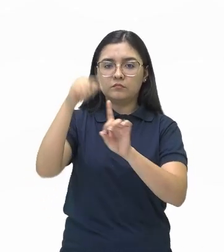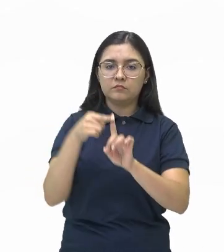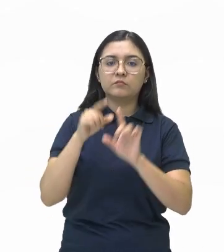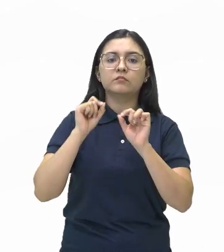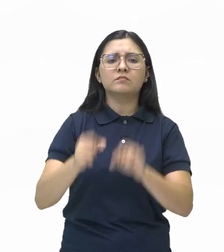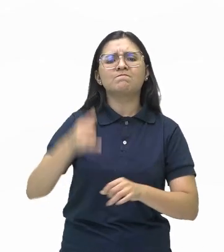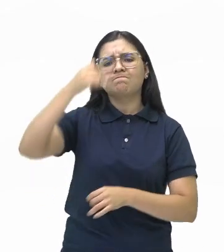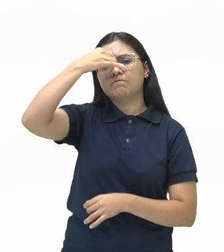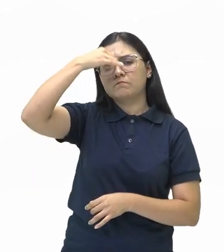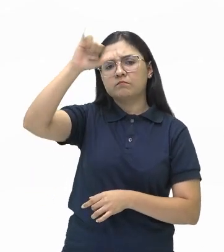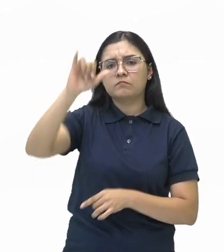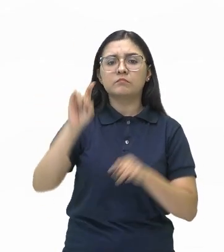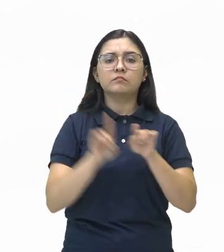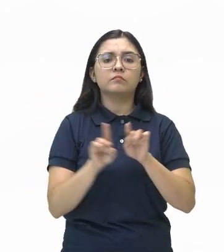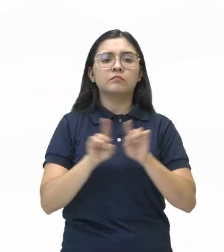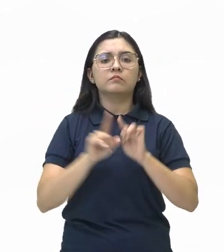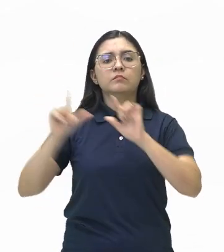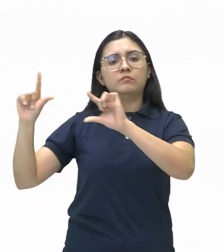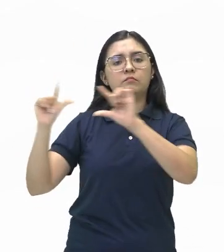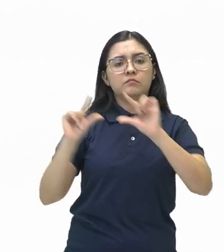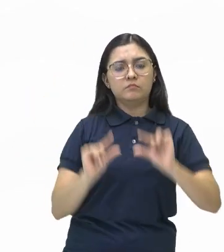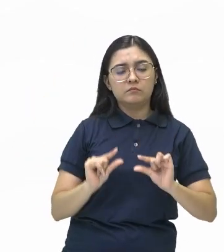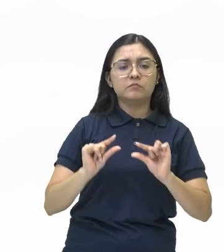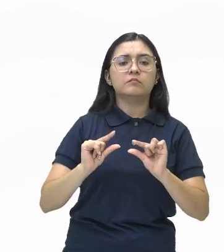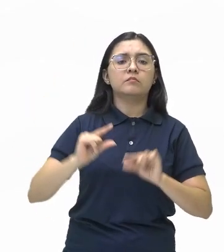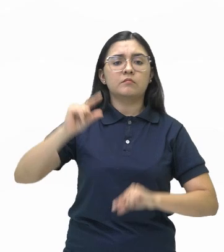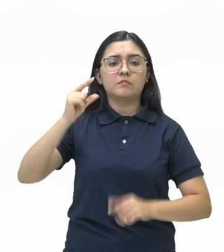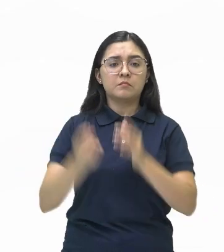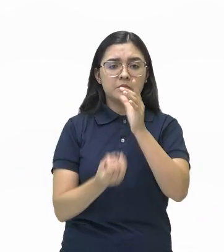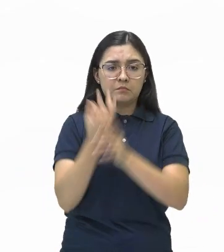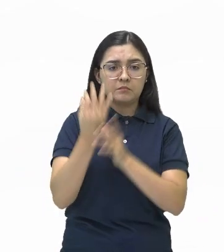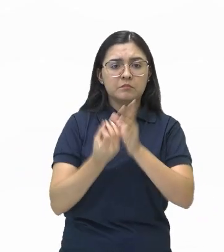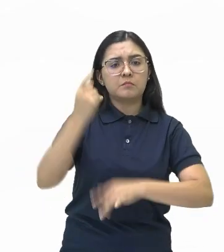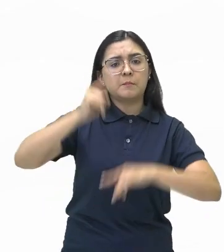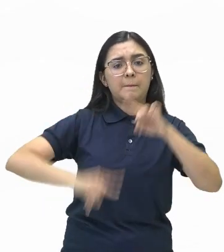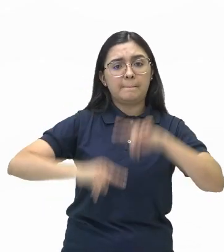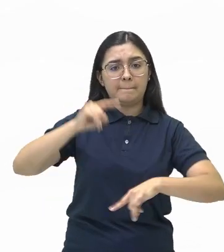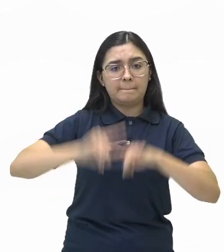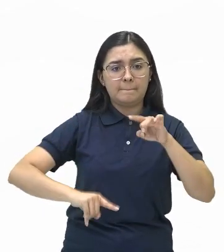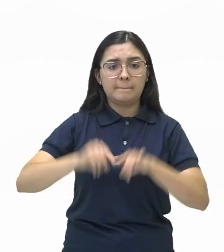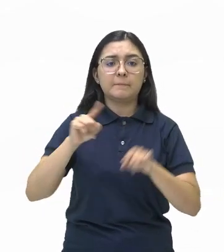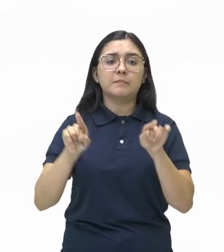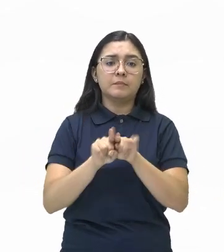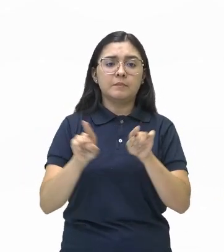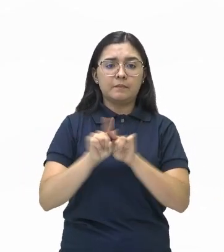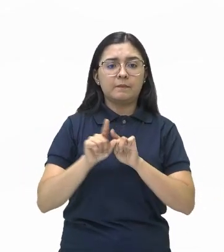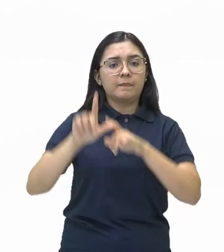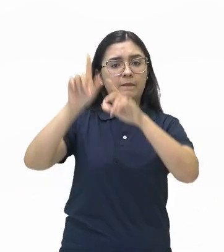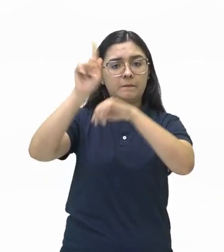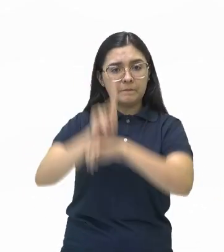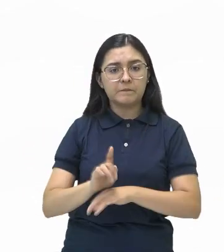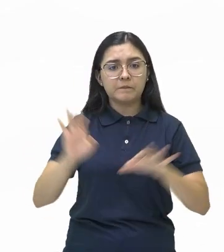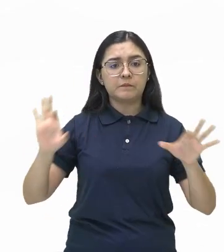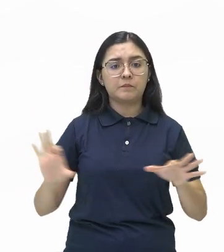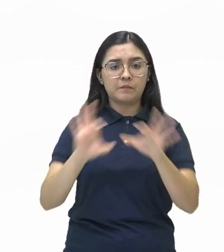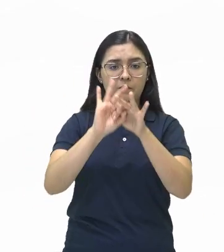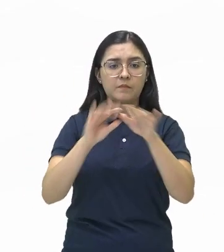Prevenir e reduzir a geração de resíduos, promover a gestão integrada e